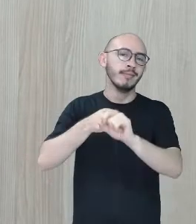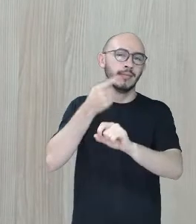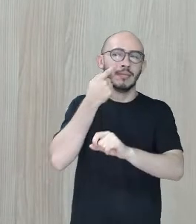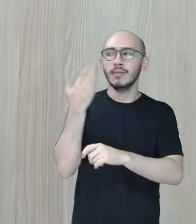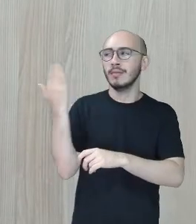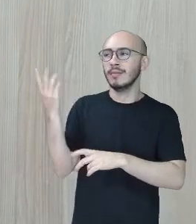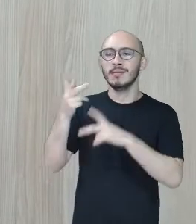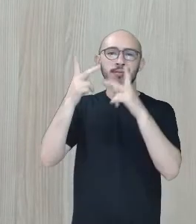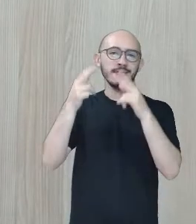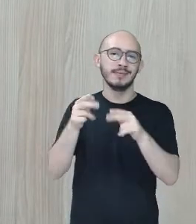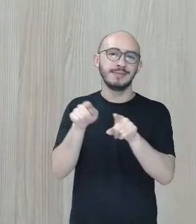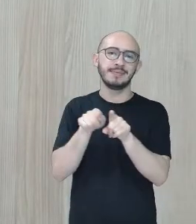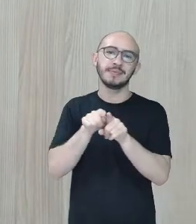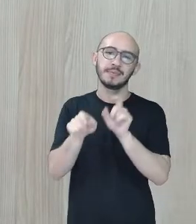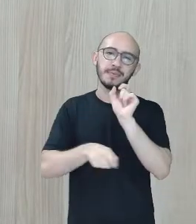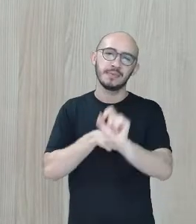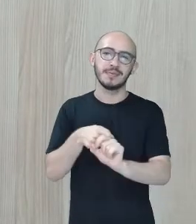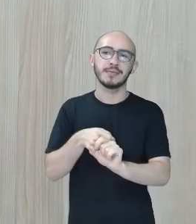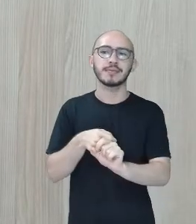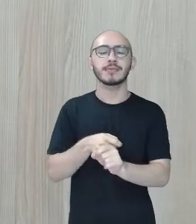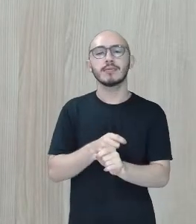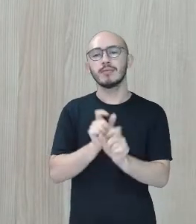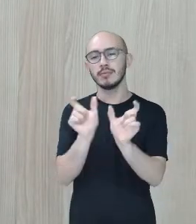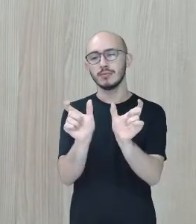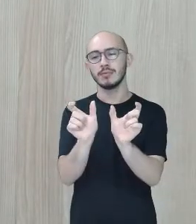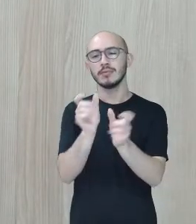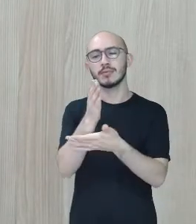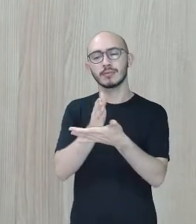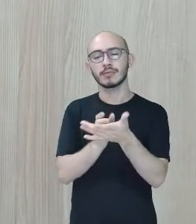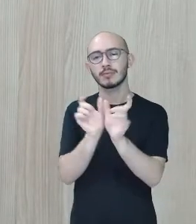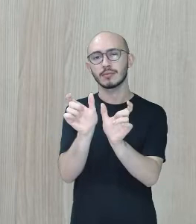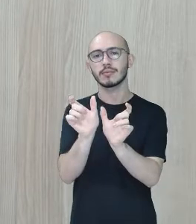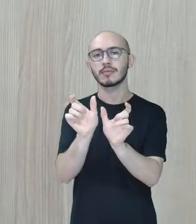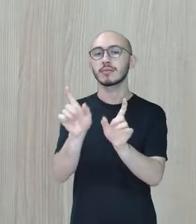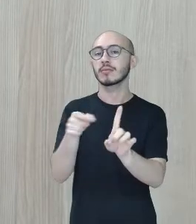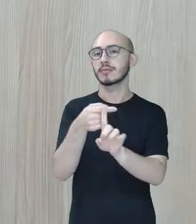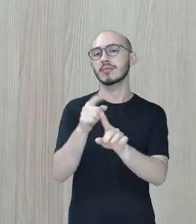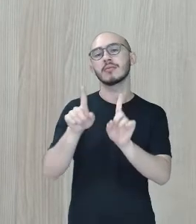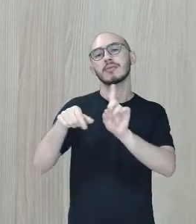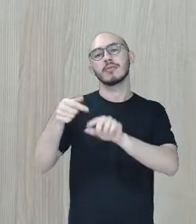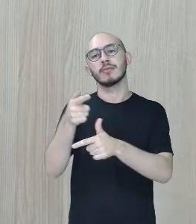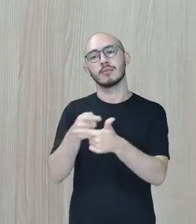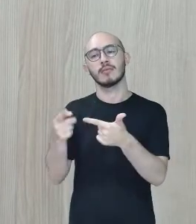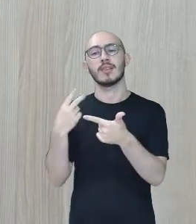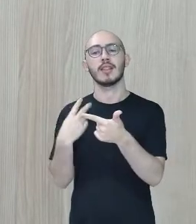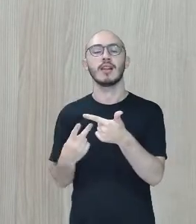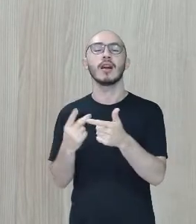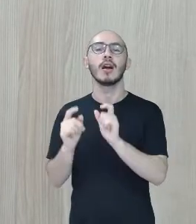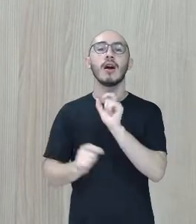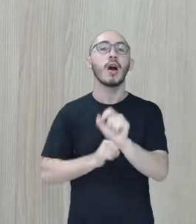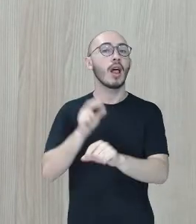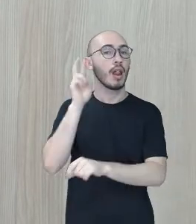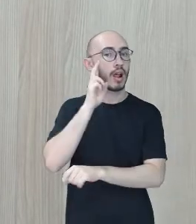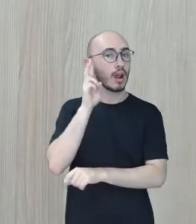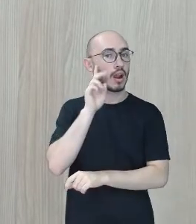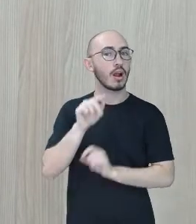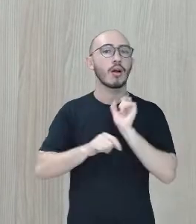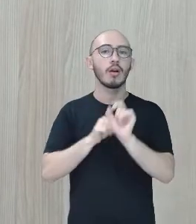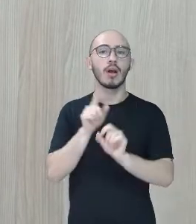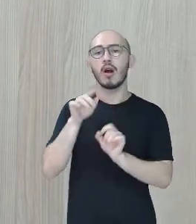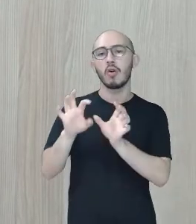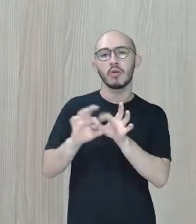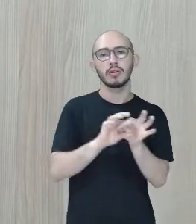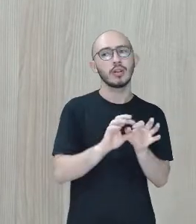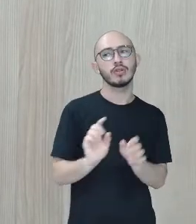nessa situação, pegar os 2 do centro e somar e dividir por 2. Lembrando que esse é a única